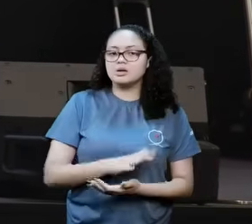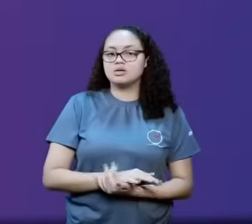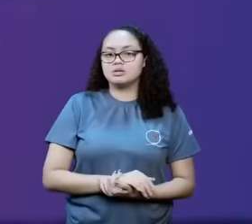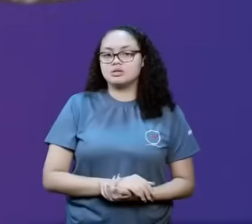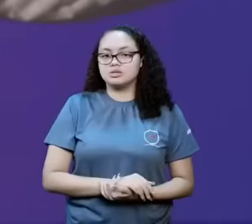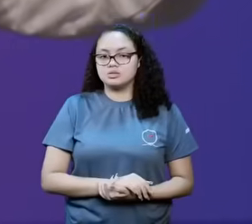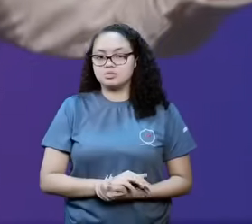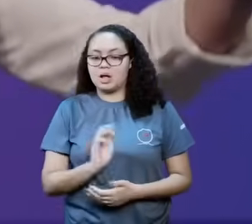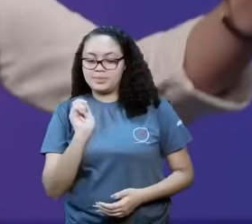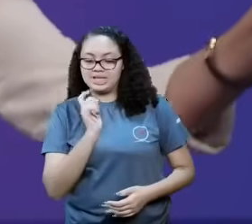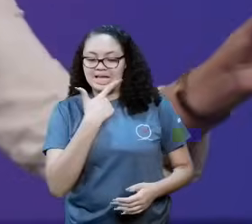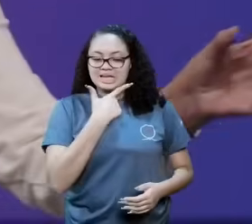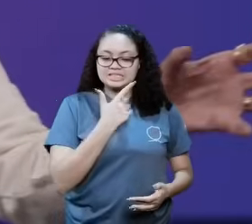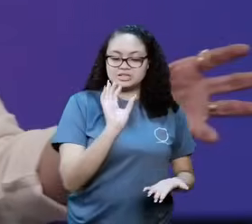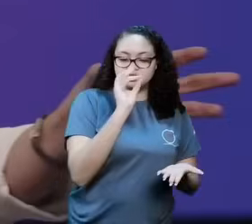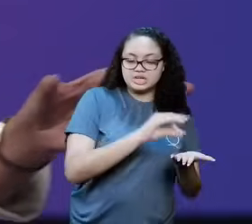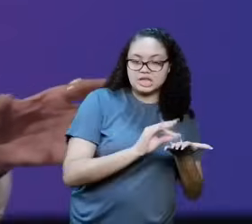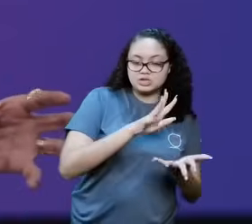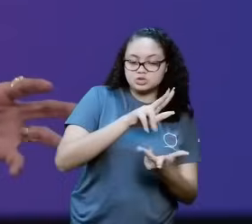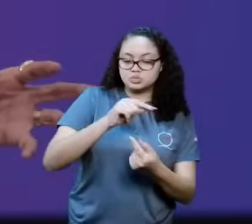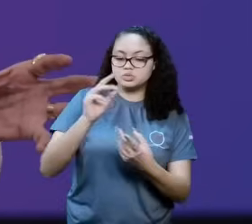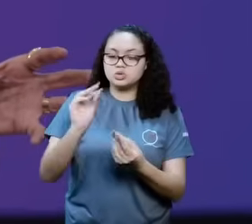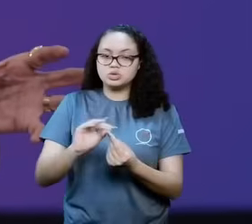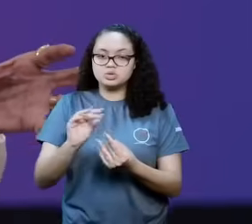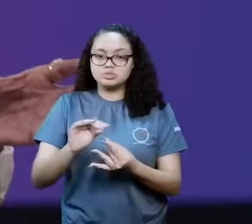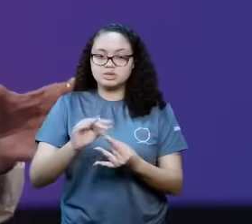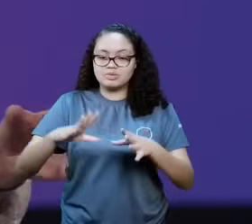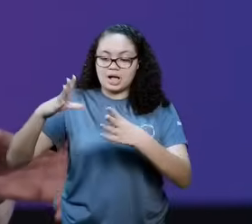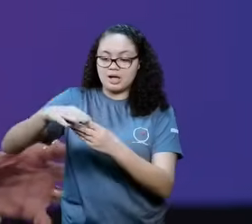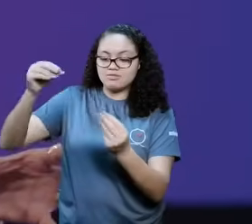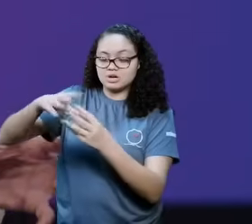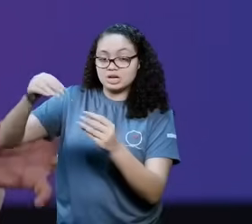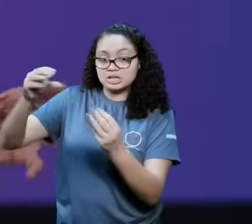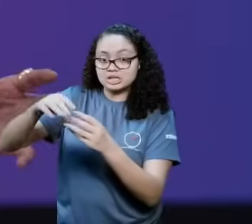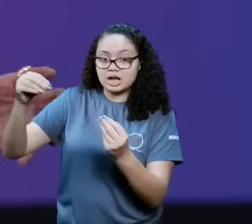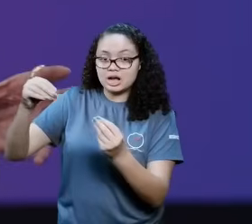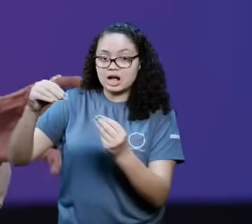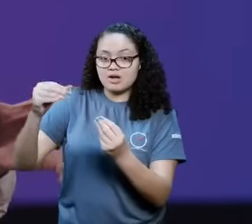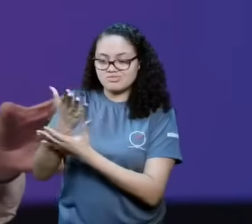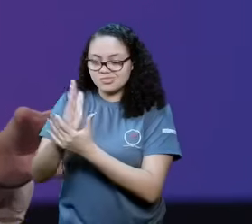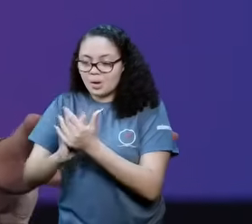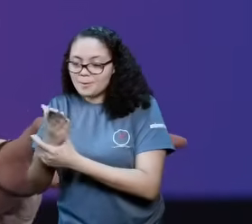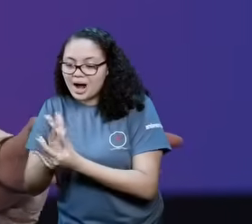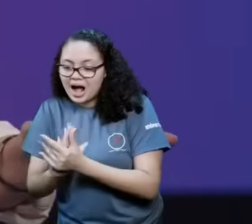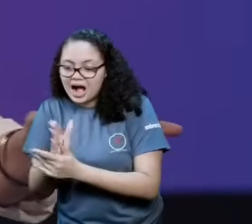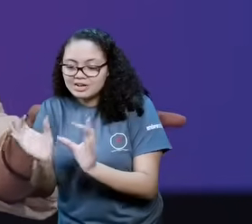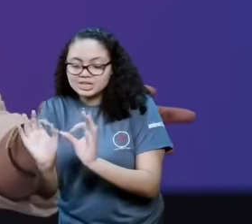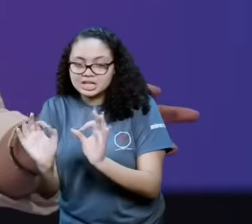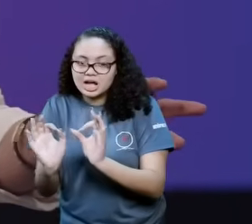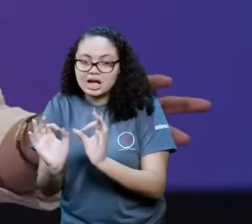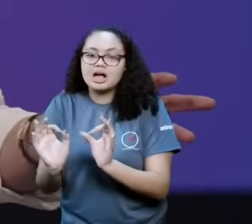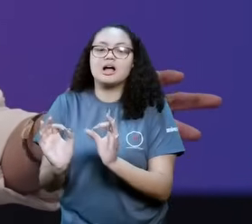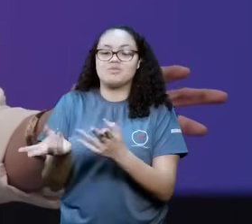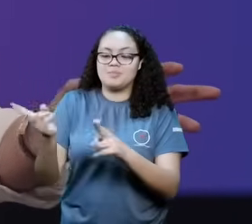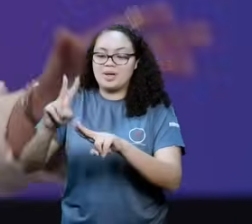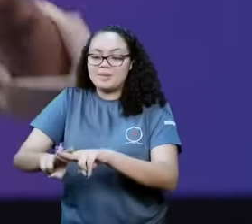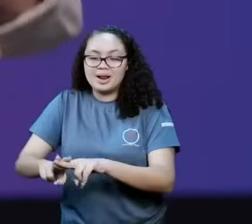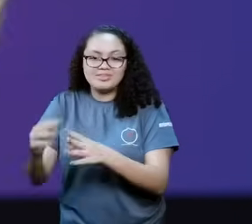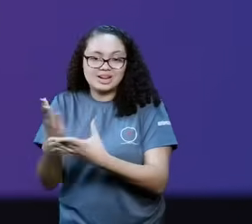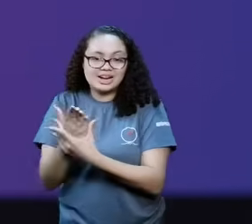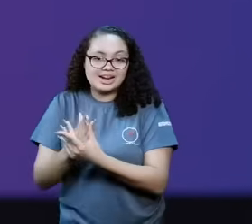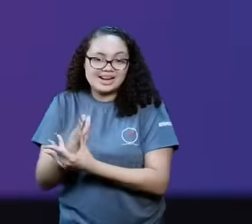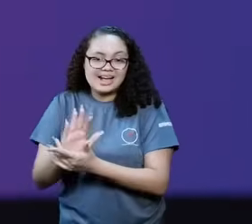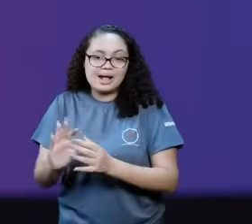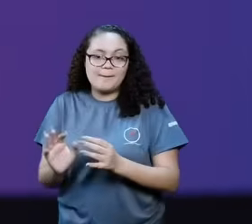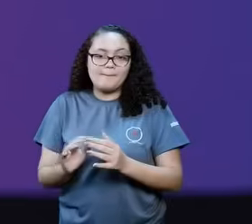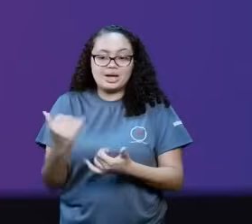lúdico e cômico do mundo espiritual, onde fantasmas, na verdade, não atormentavam, incorporavam ou aprisionavam vidas, mas